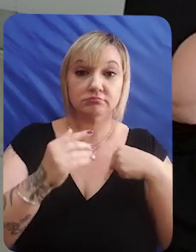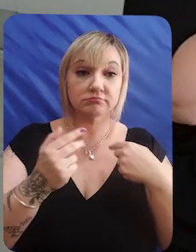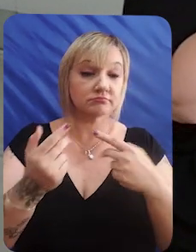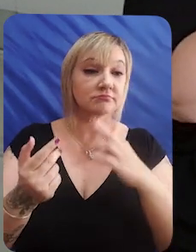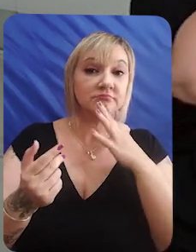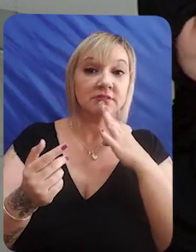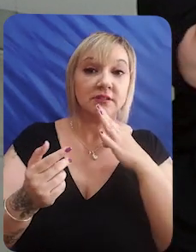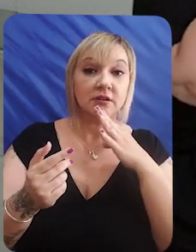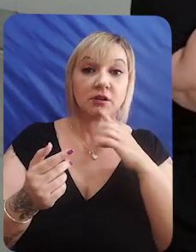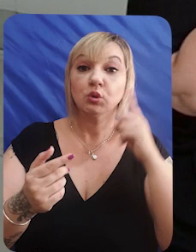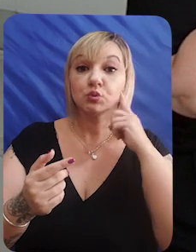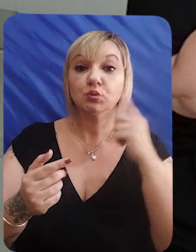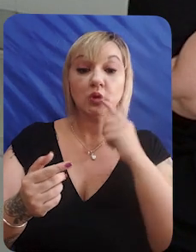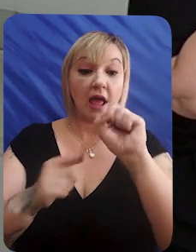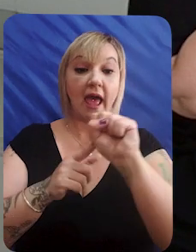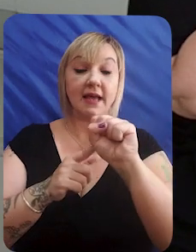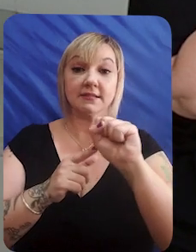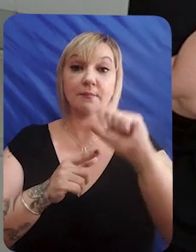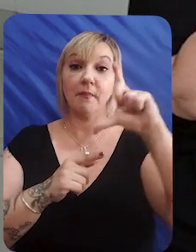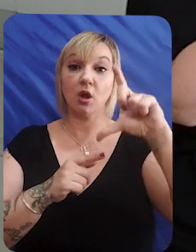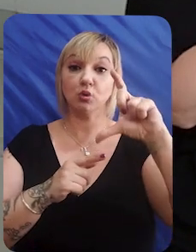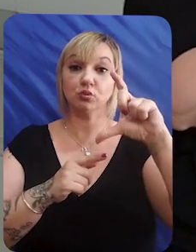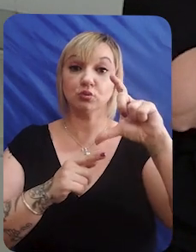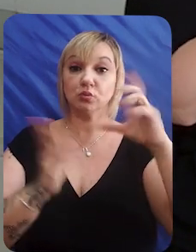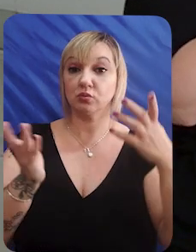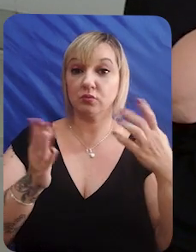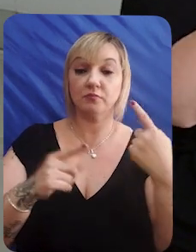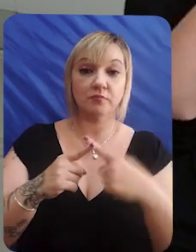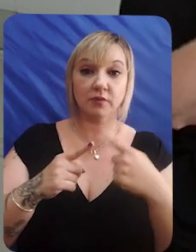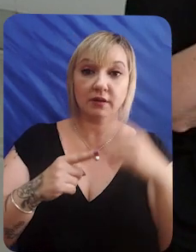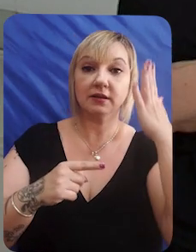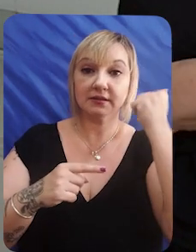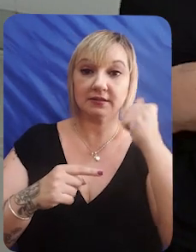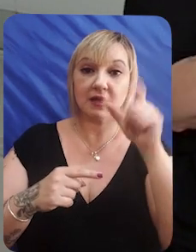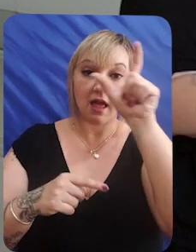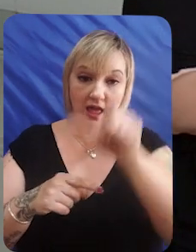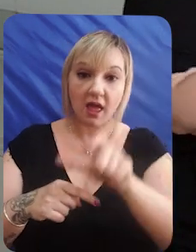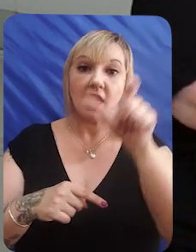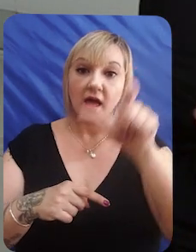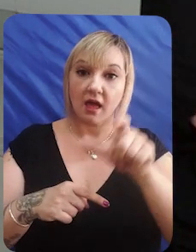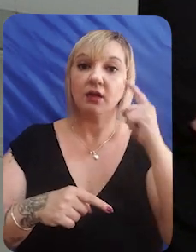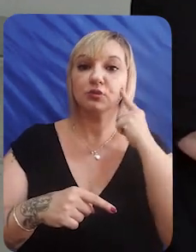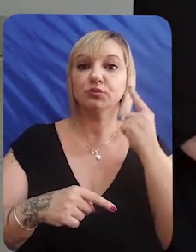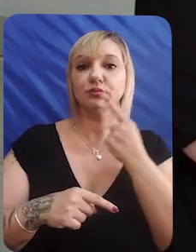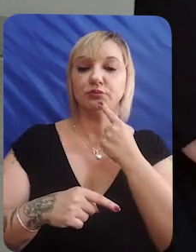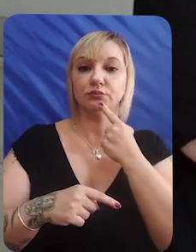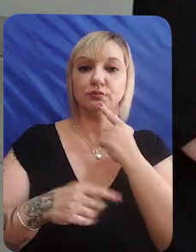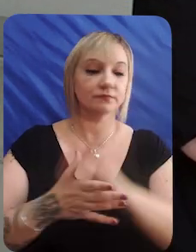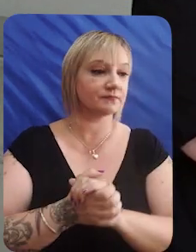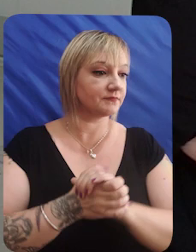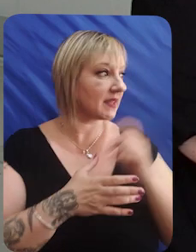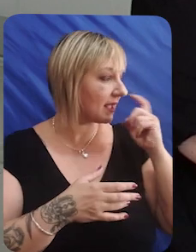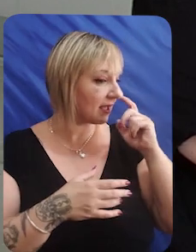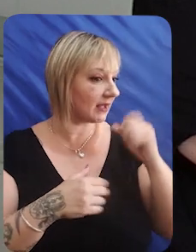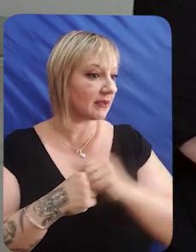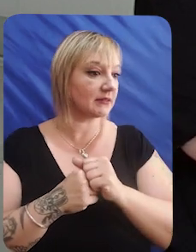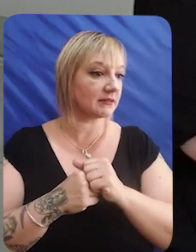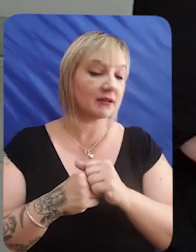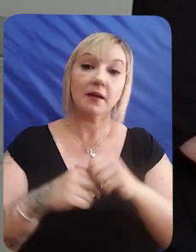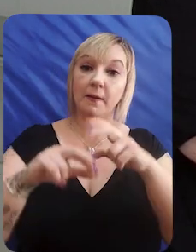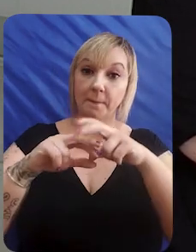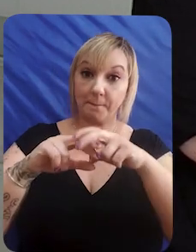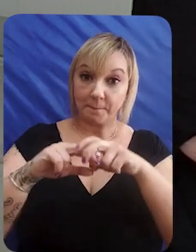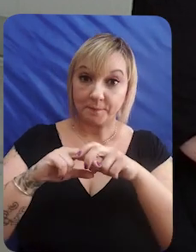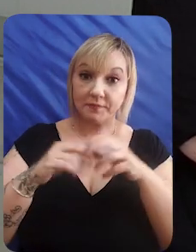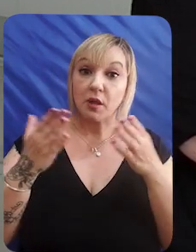reconhecem surdo com um S maiúsculo, porque para eles já são indivíduos surdos. Karina, então é por isso